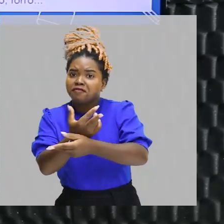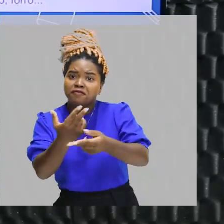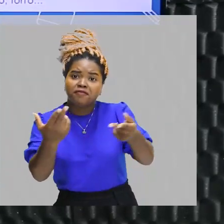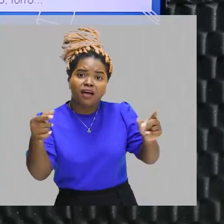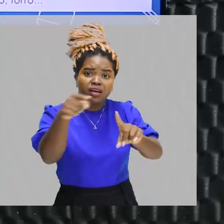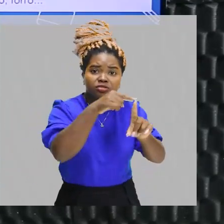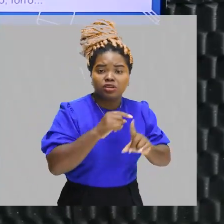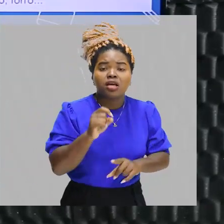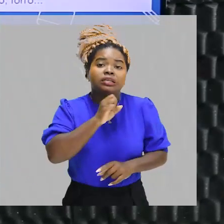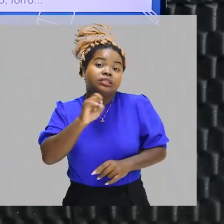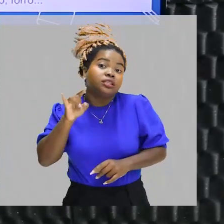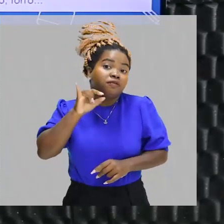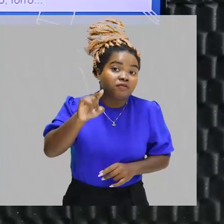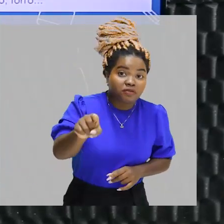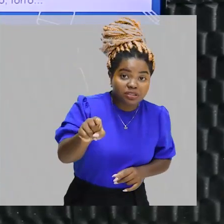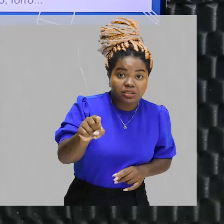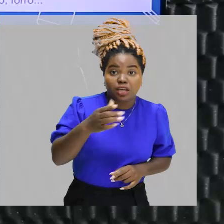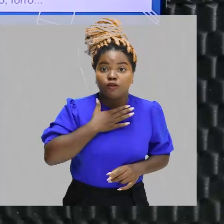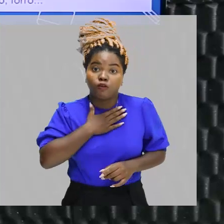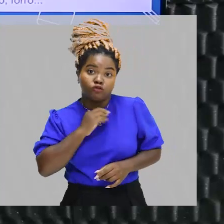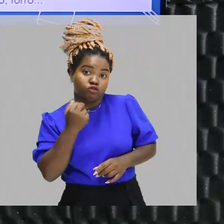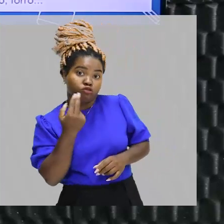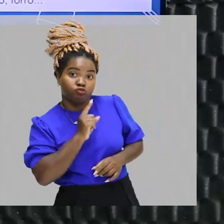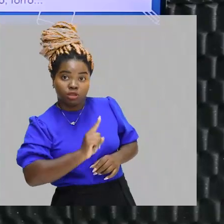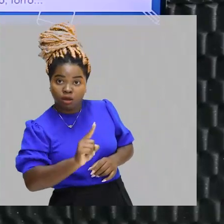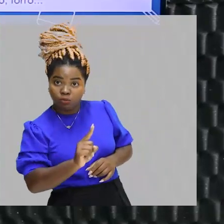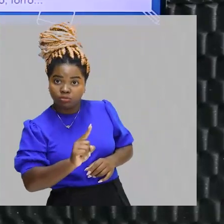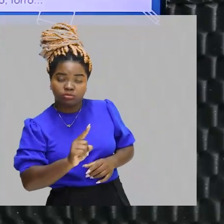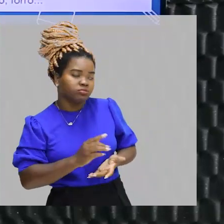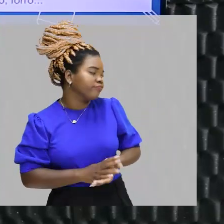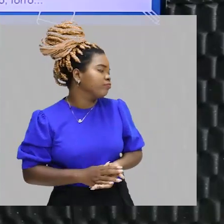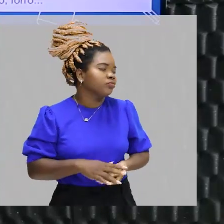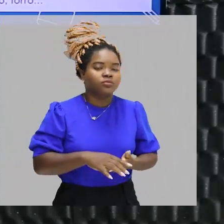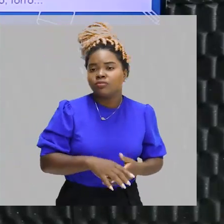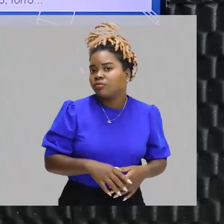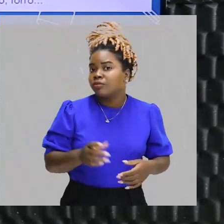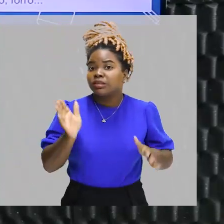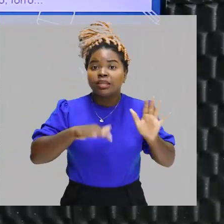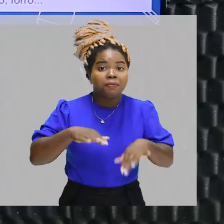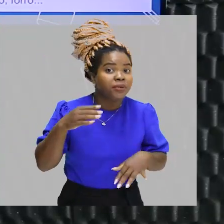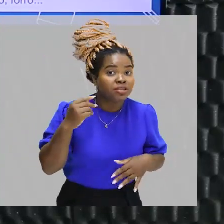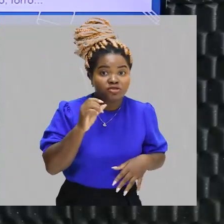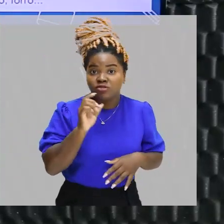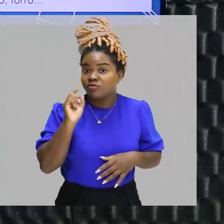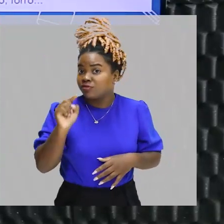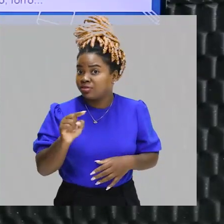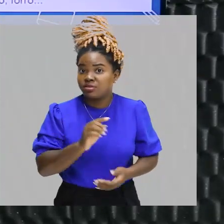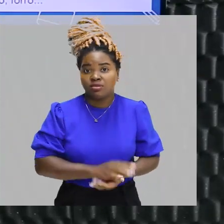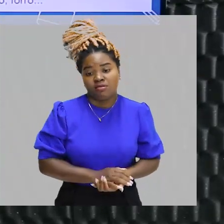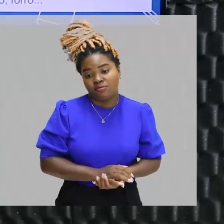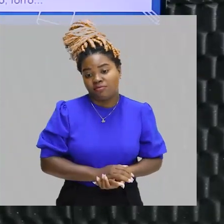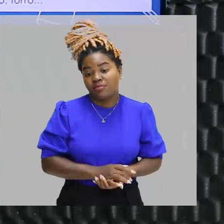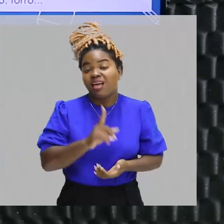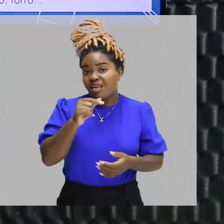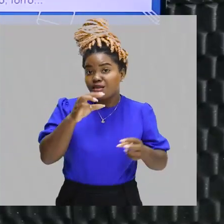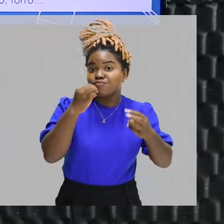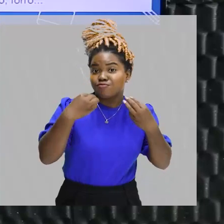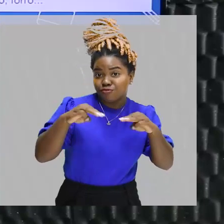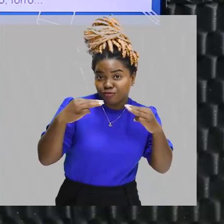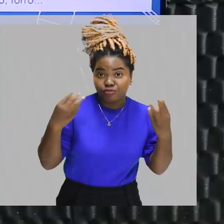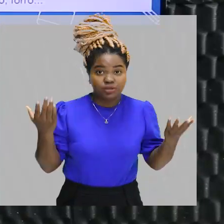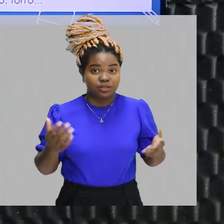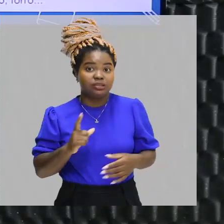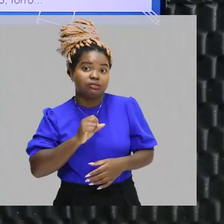isso é estética. A música de você gostar ou não vai definir se ela é ou não é música, ou se ela tem